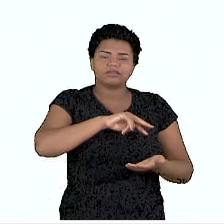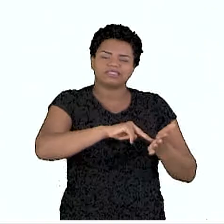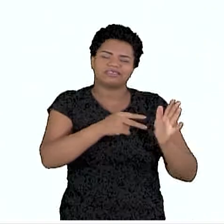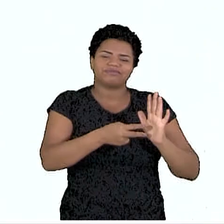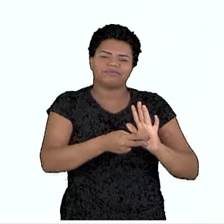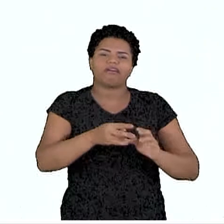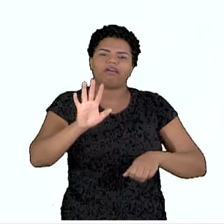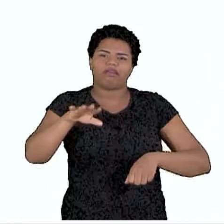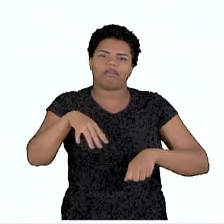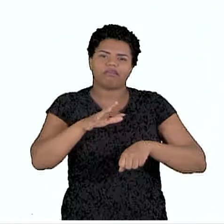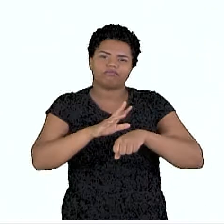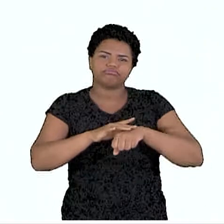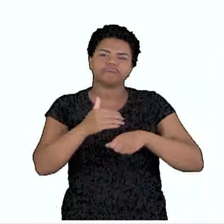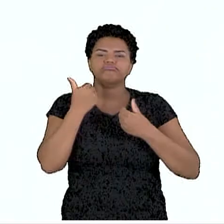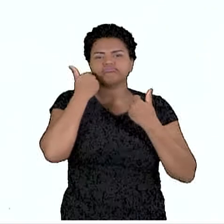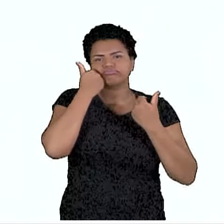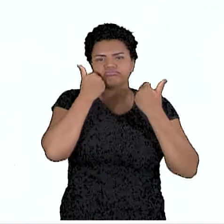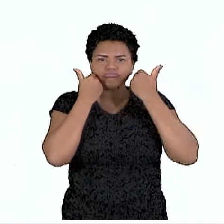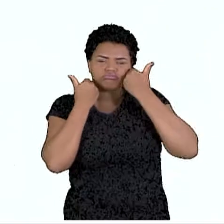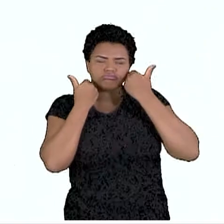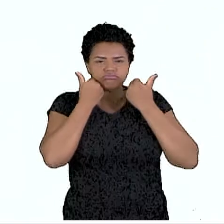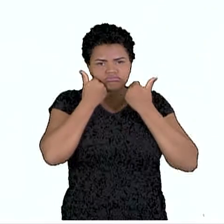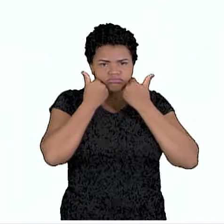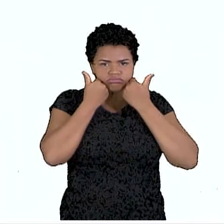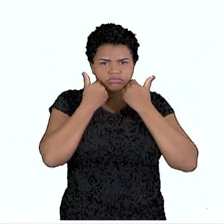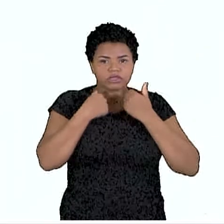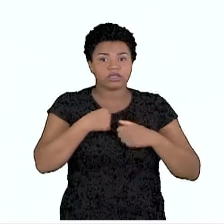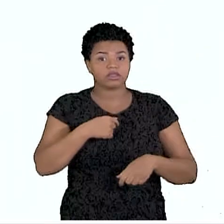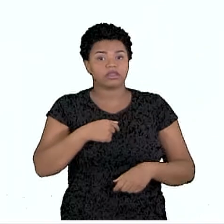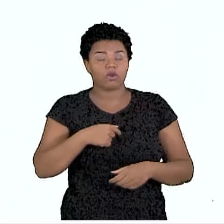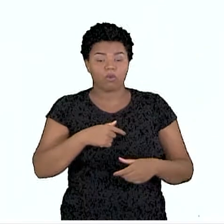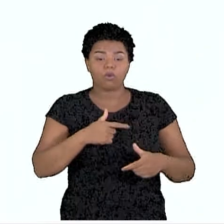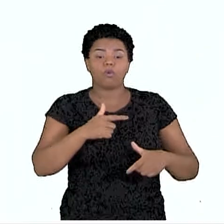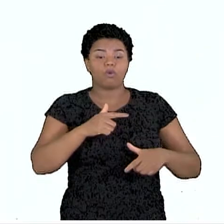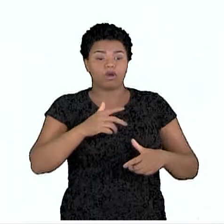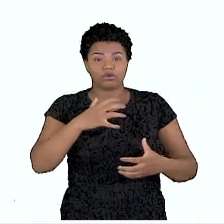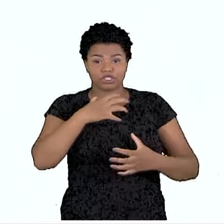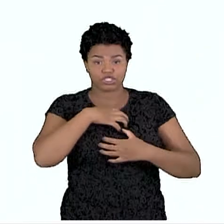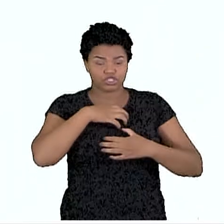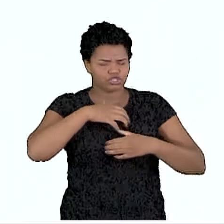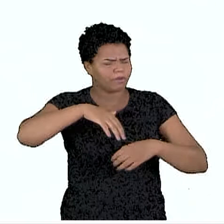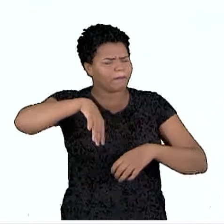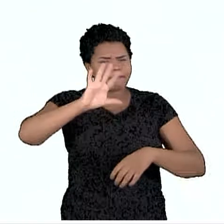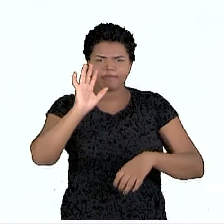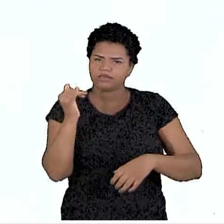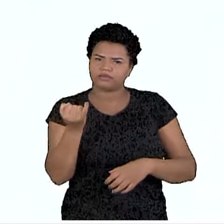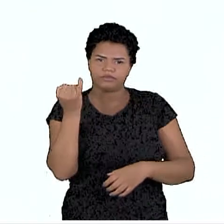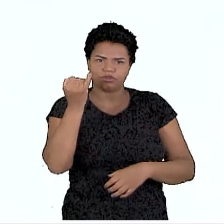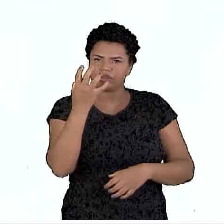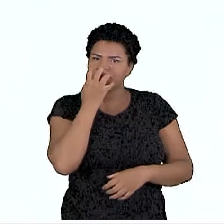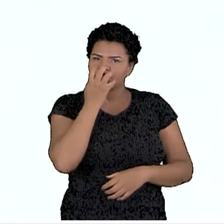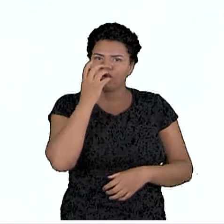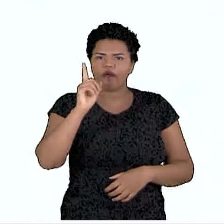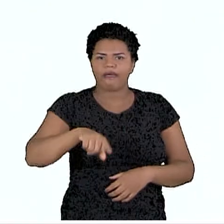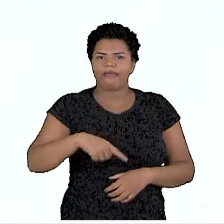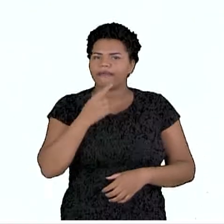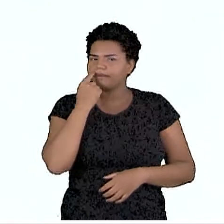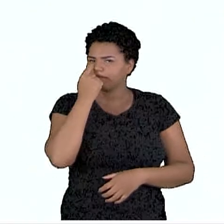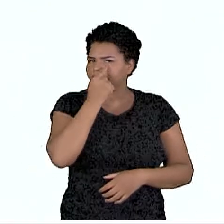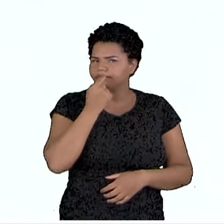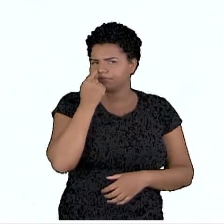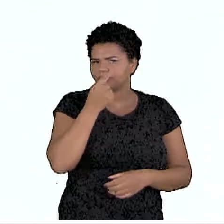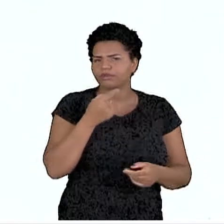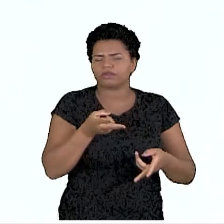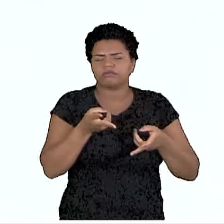febre. Dentre todos os outros, o olfato é o sentido mais importante para o cão, porque ele